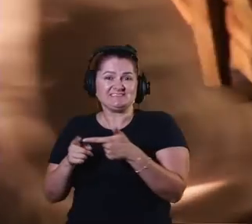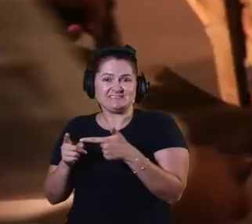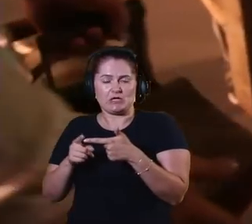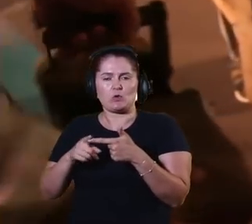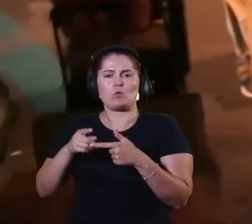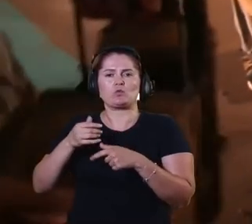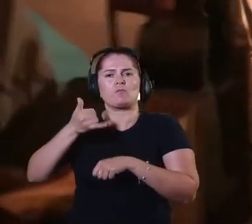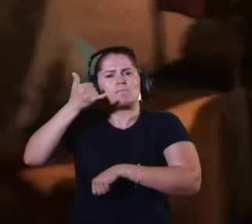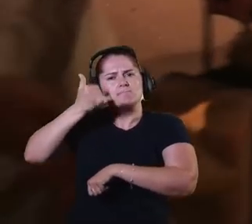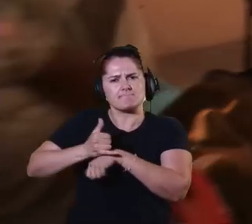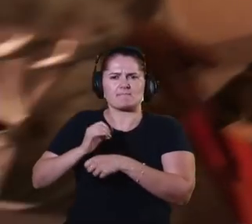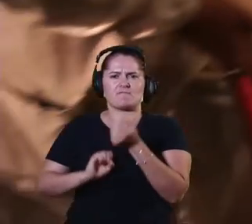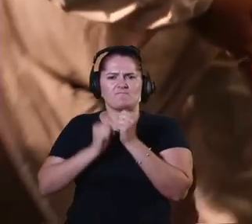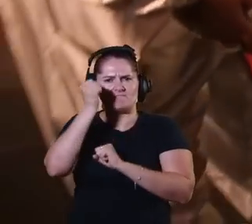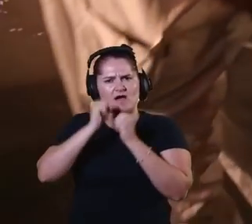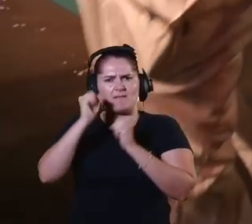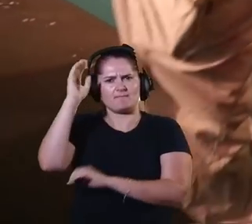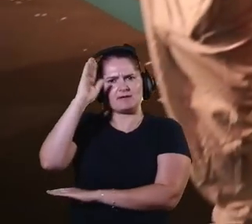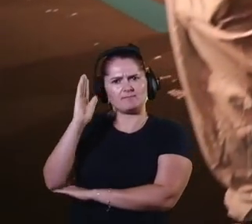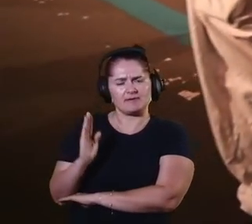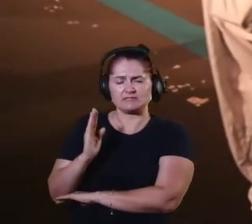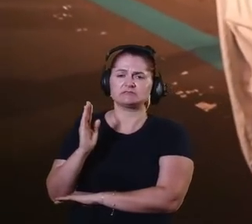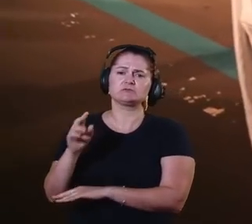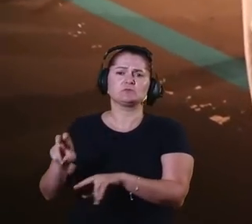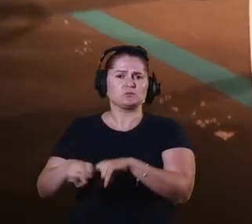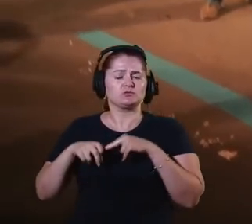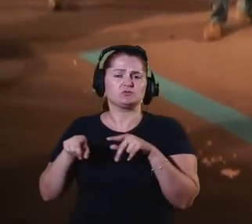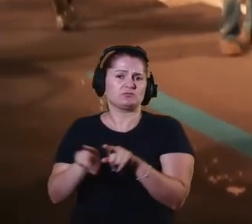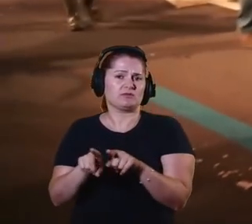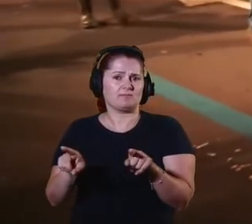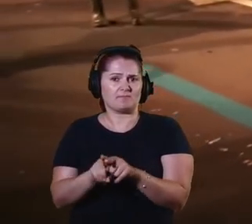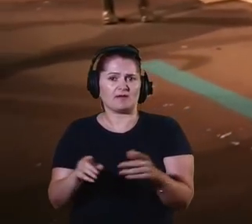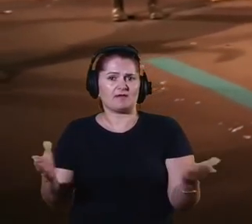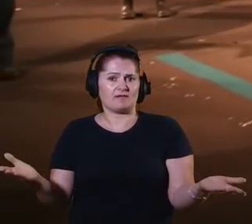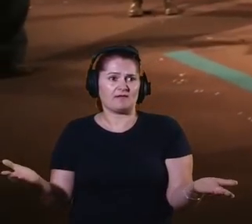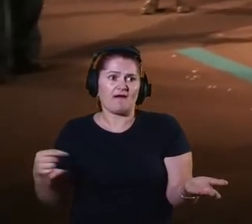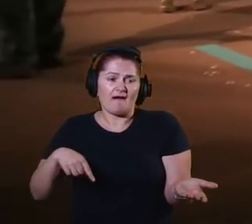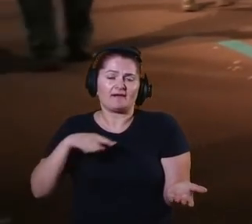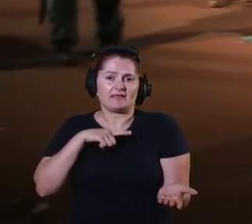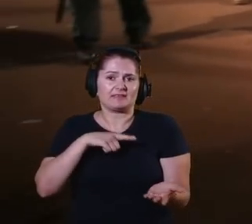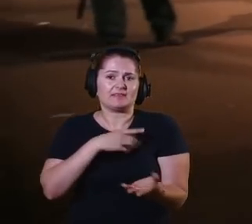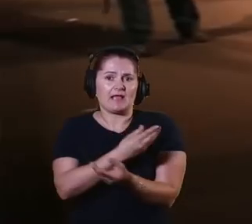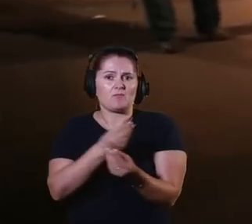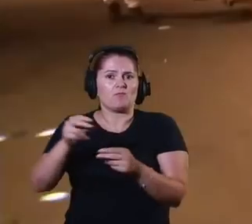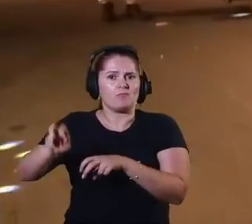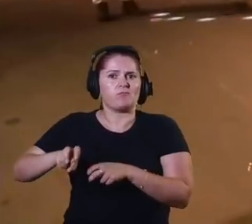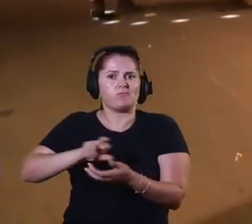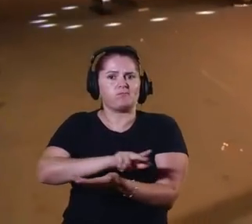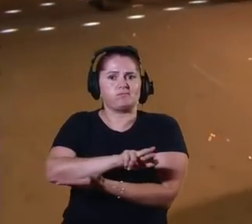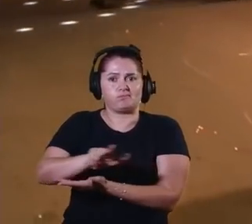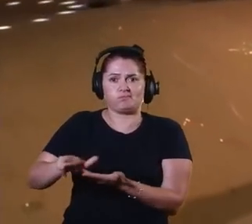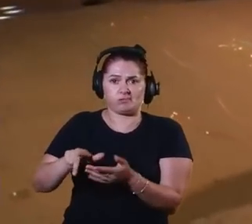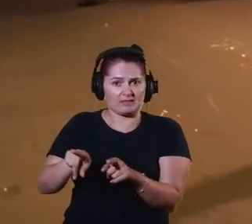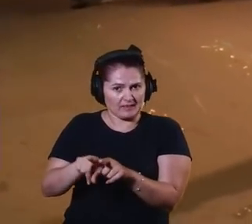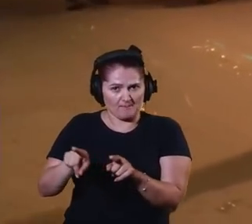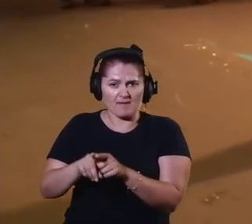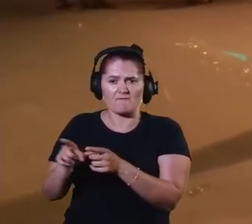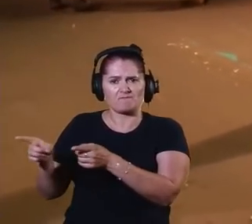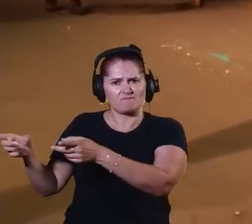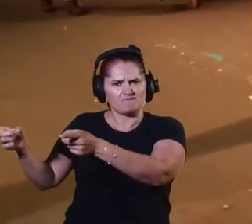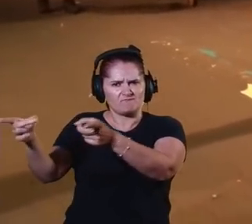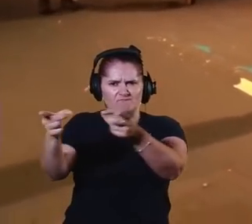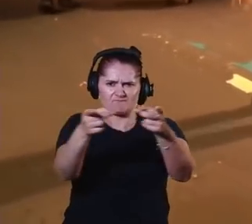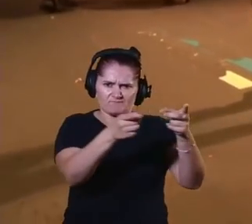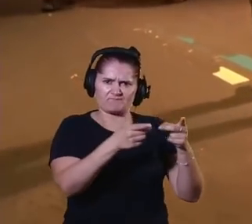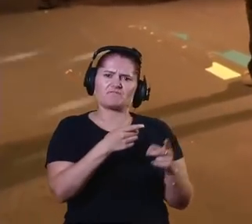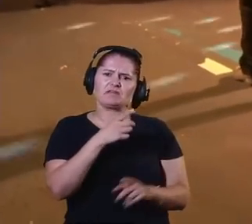também tem a maior produção de hortifruti granjeiros. Então, tanto a produção agrícola quanto a produção fabril,